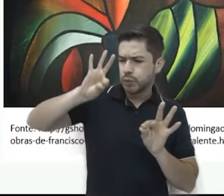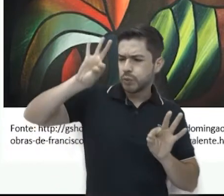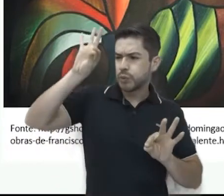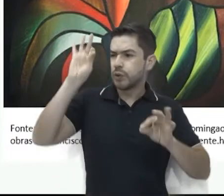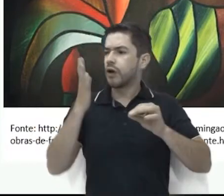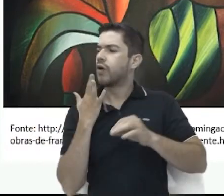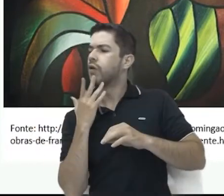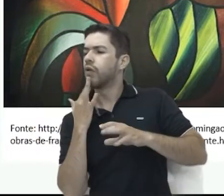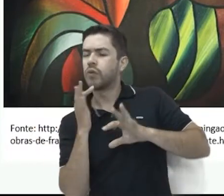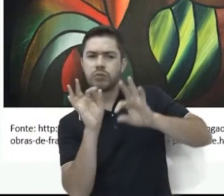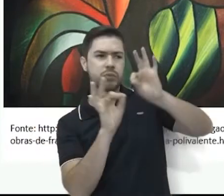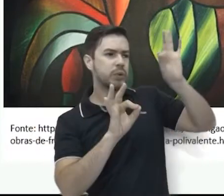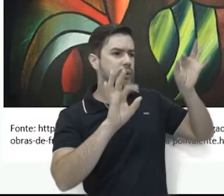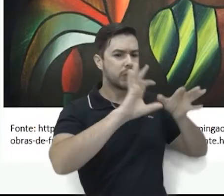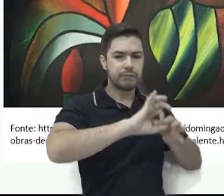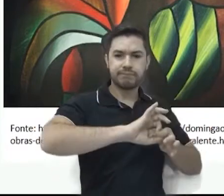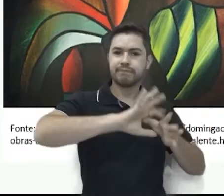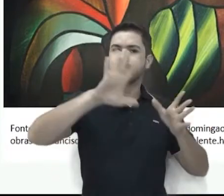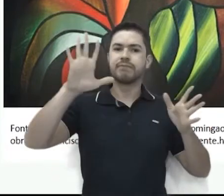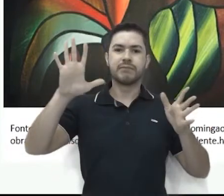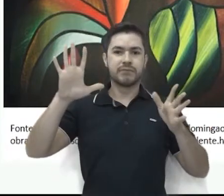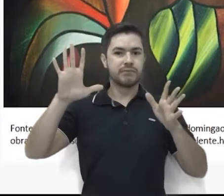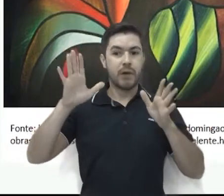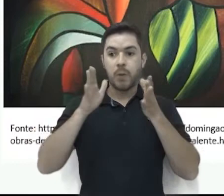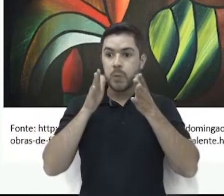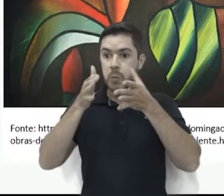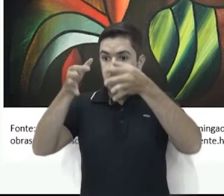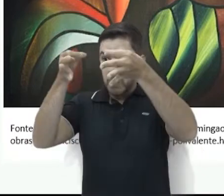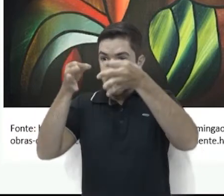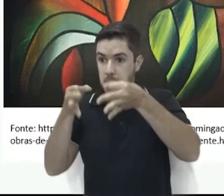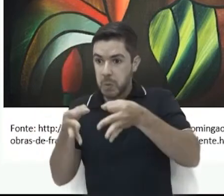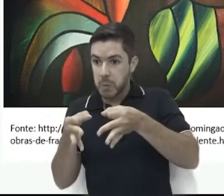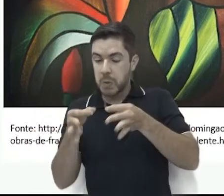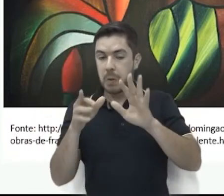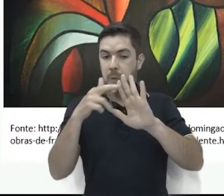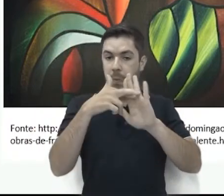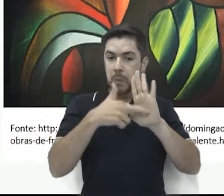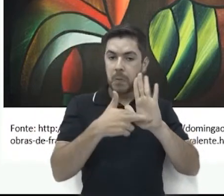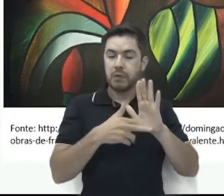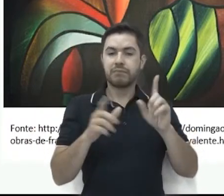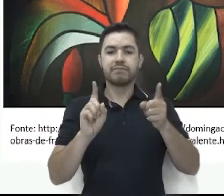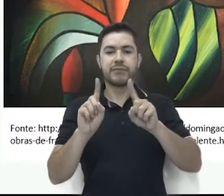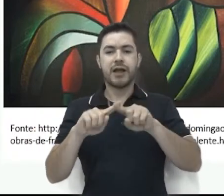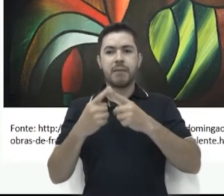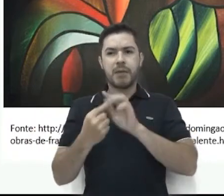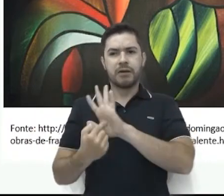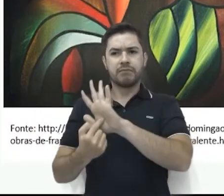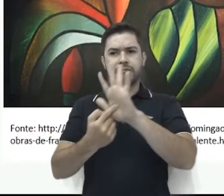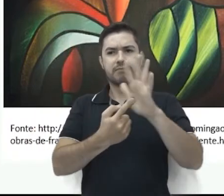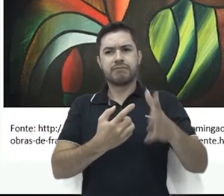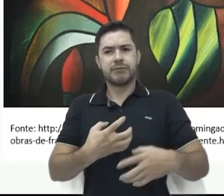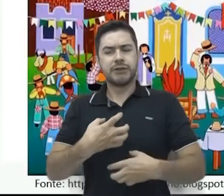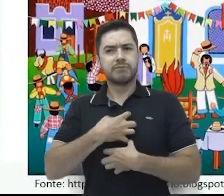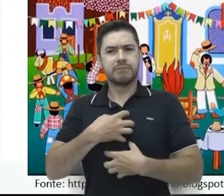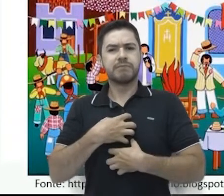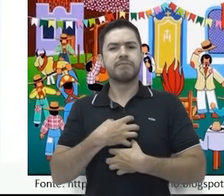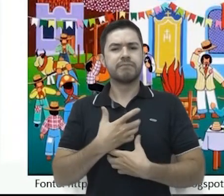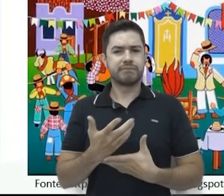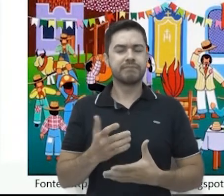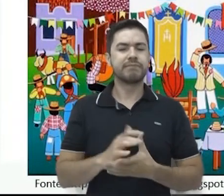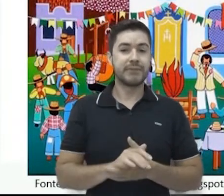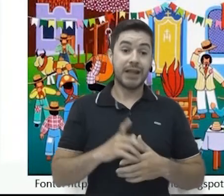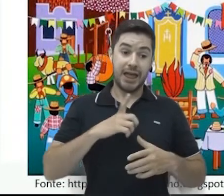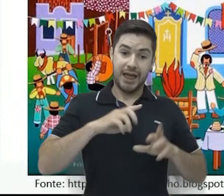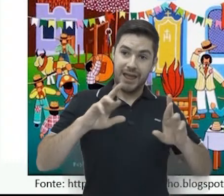e formas livres, sem seguir uma lógica, e sim o ritmo do sentimento. Então essa é praticamente